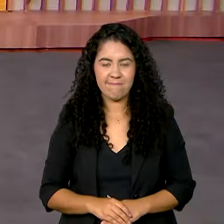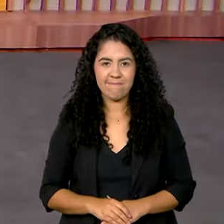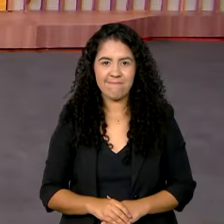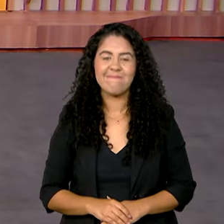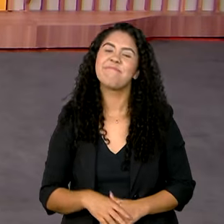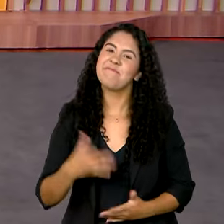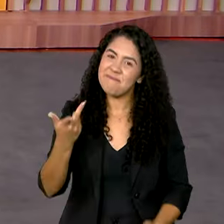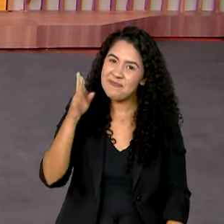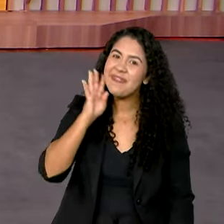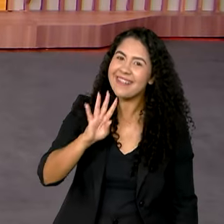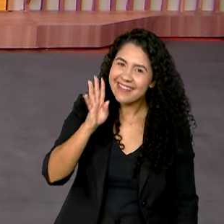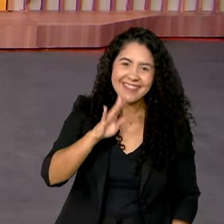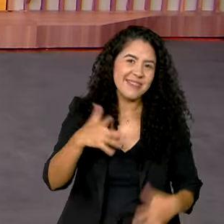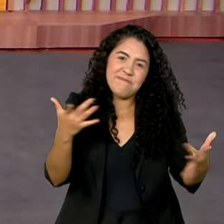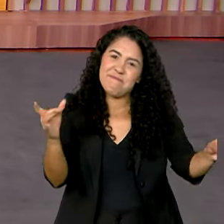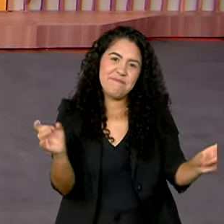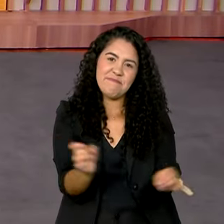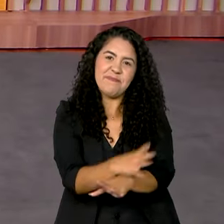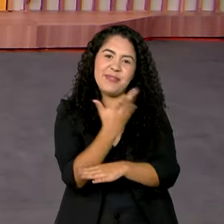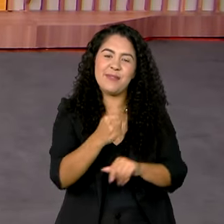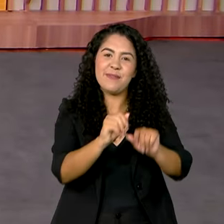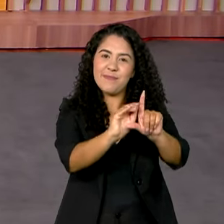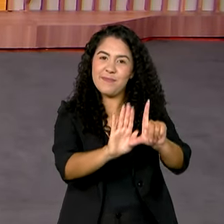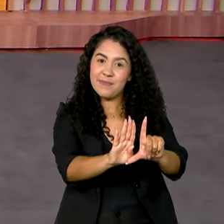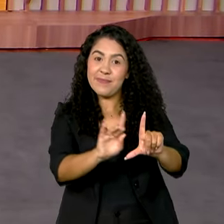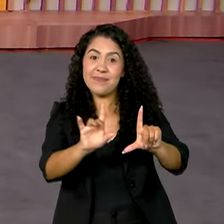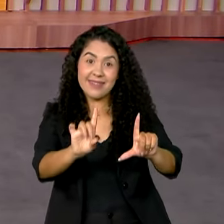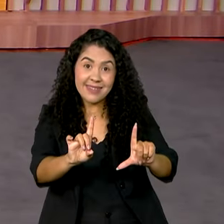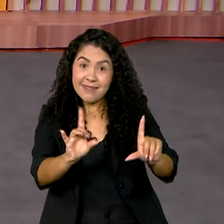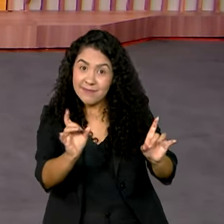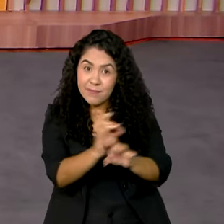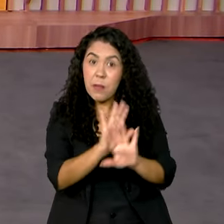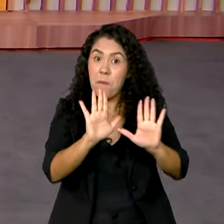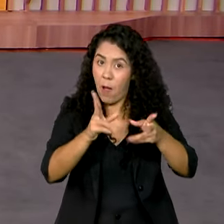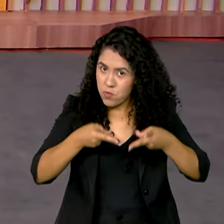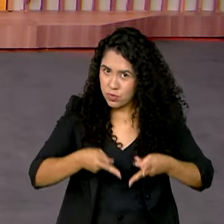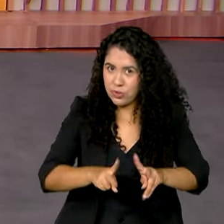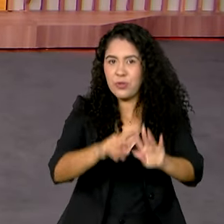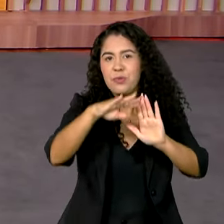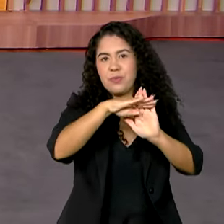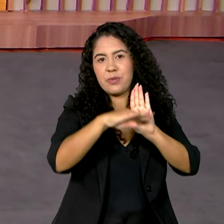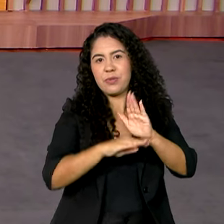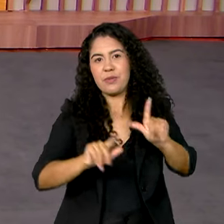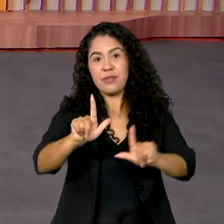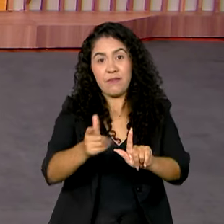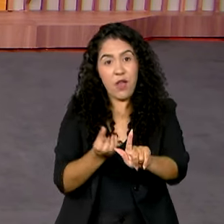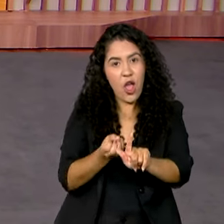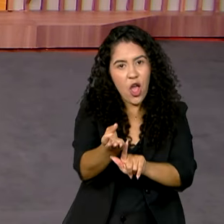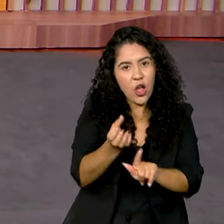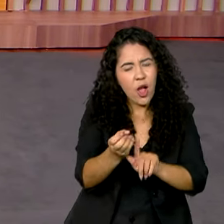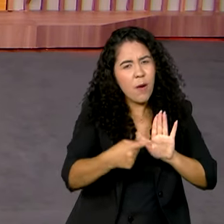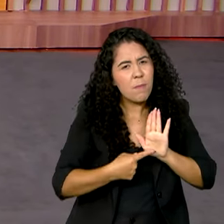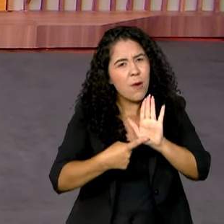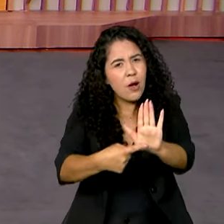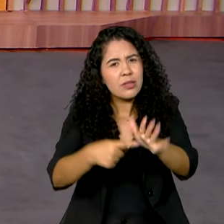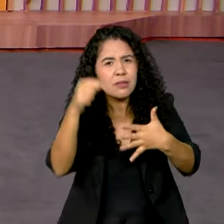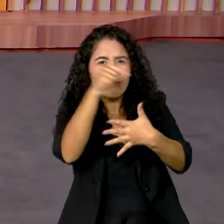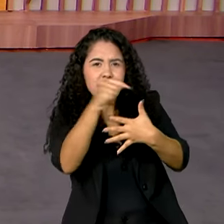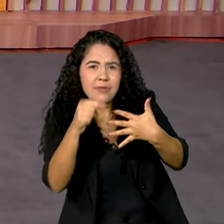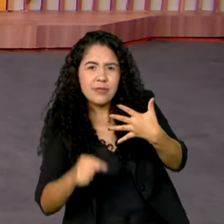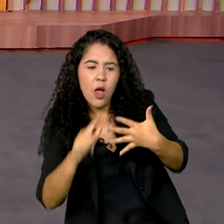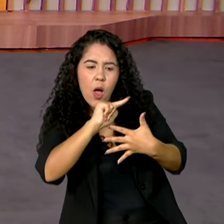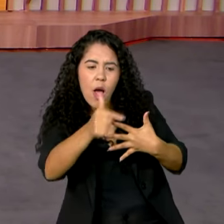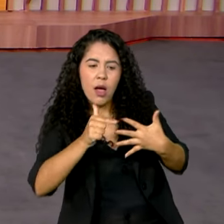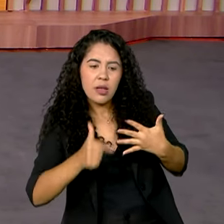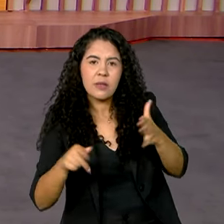Que legal! E é isso, então. O Brasil em Dia fica por aqui, mas o Canal Gov segue com a programação, mostrando todas as ações do